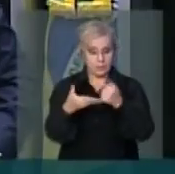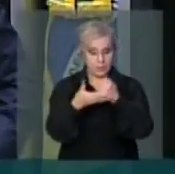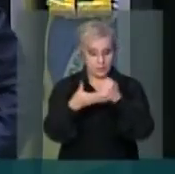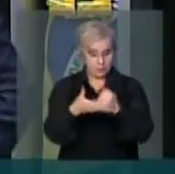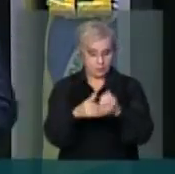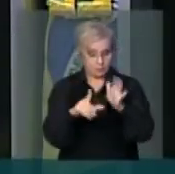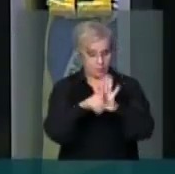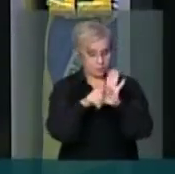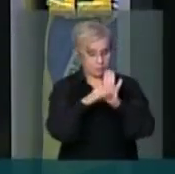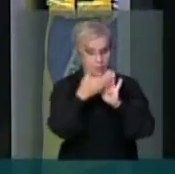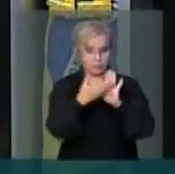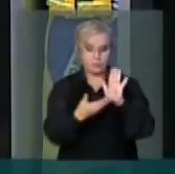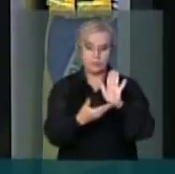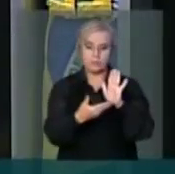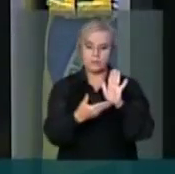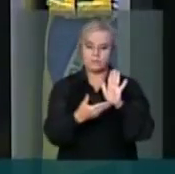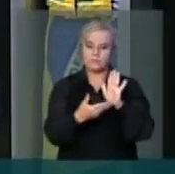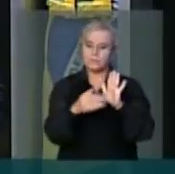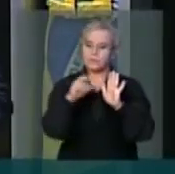a lei